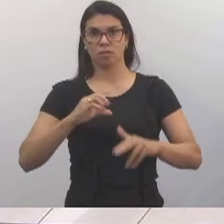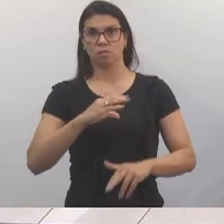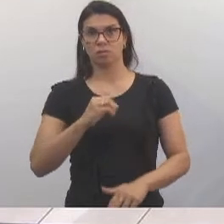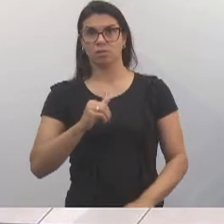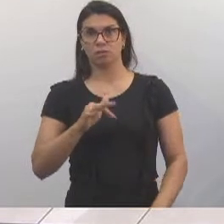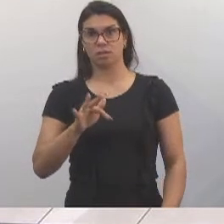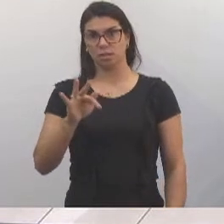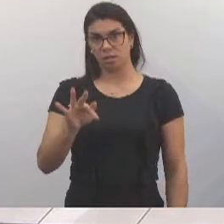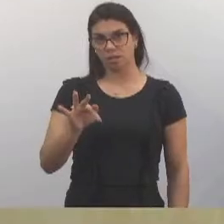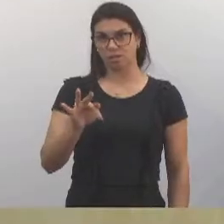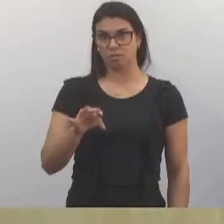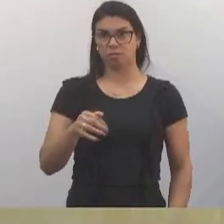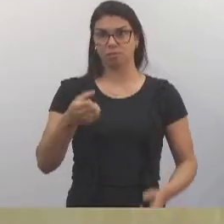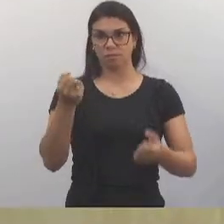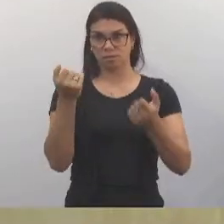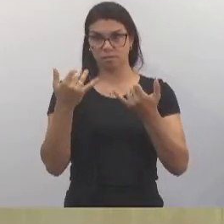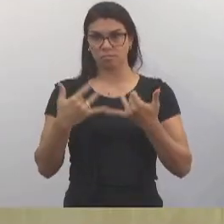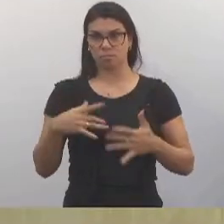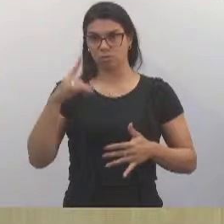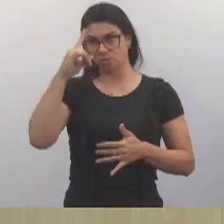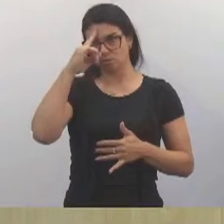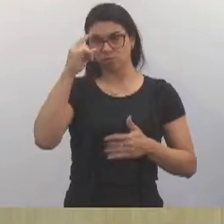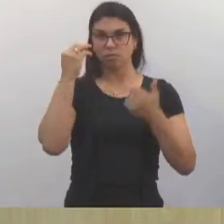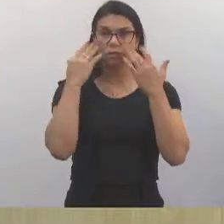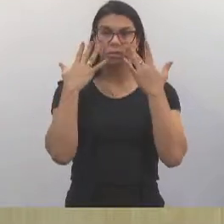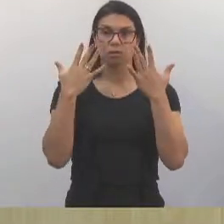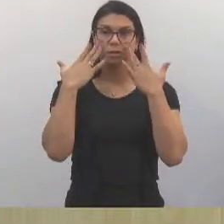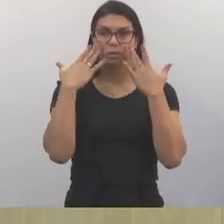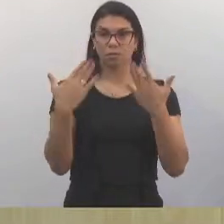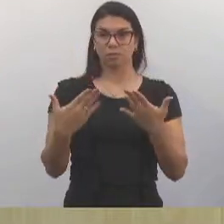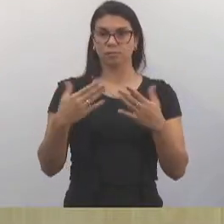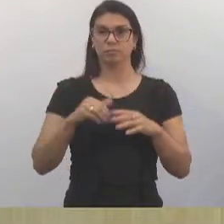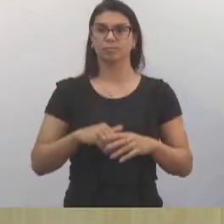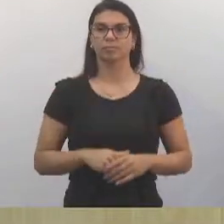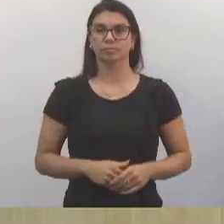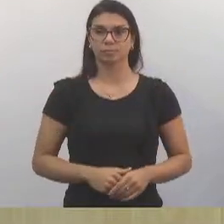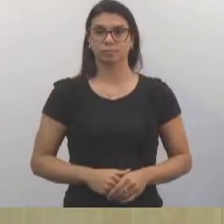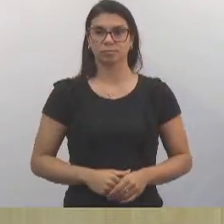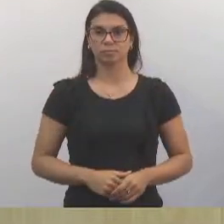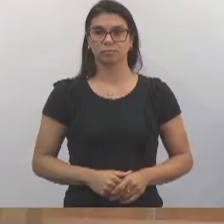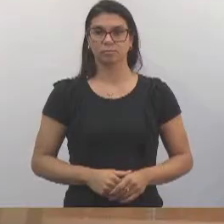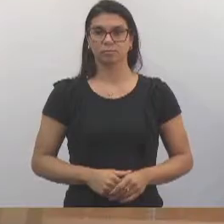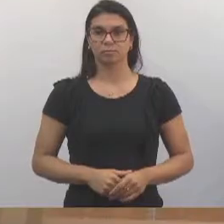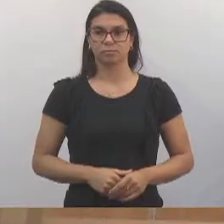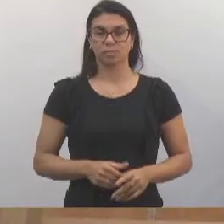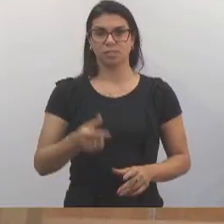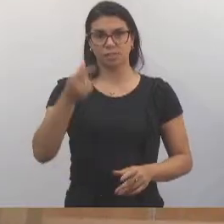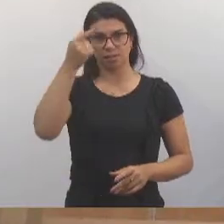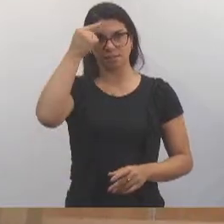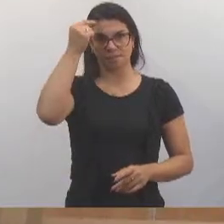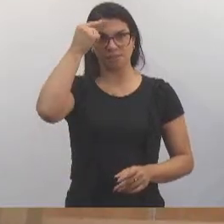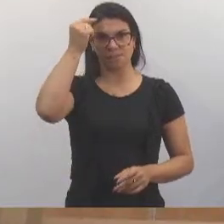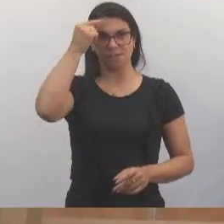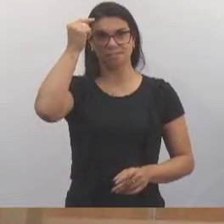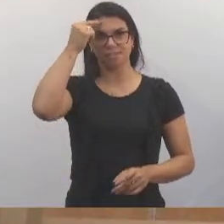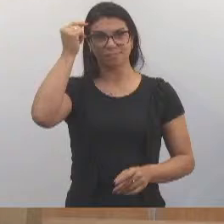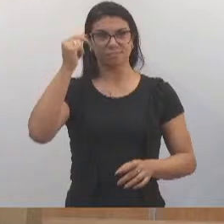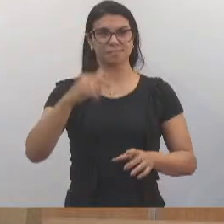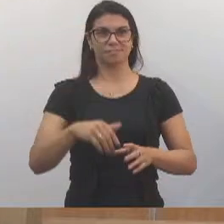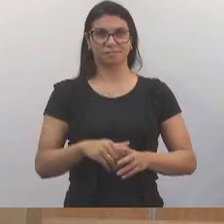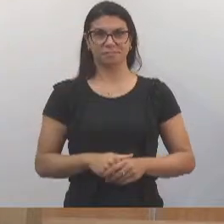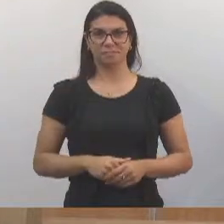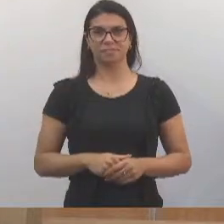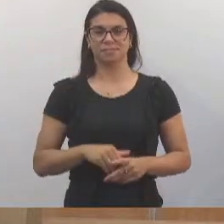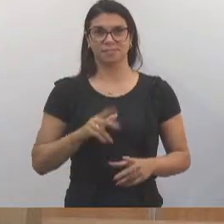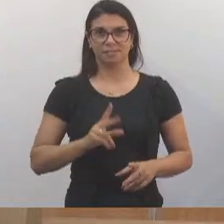CAF. Tá? Foi explicado no dia da audiência pública. Sim. Tá? Obrigado, Edgar. Eu agradeço sempre